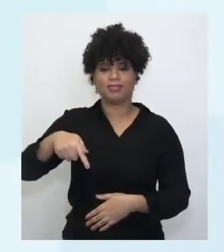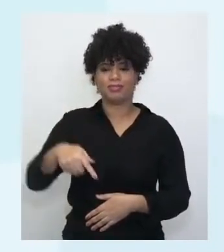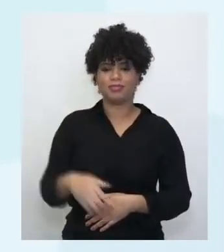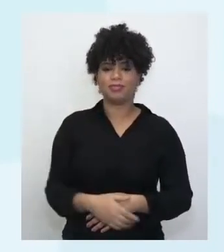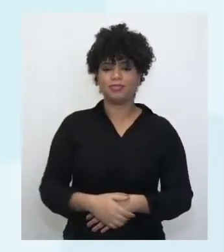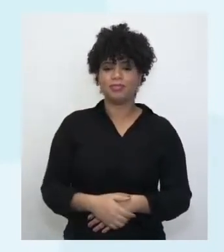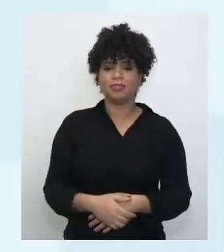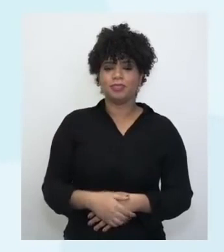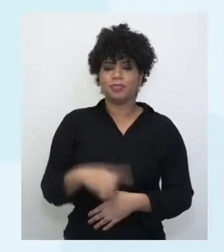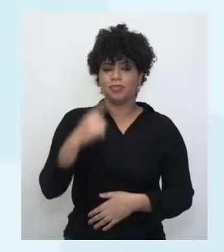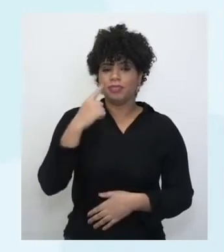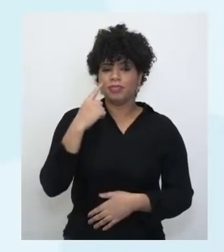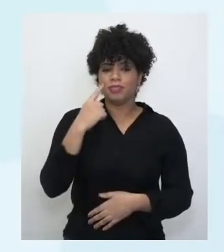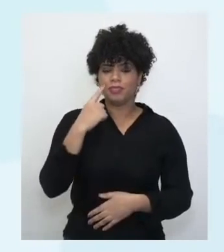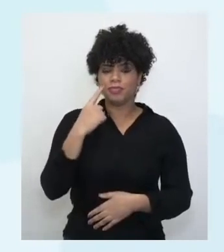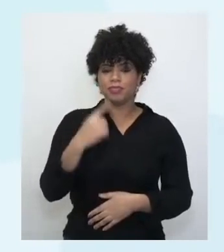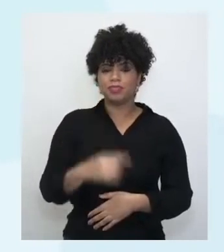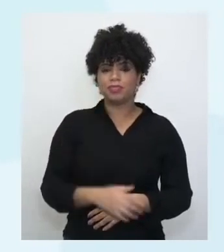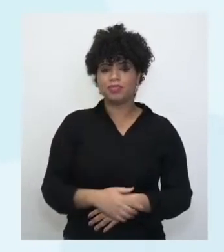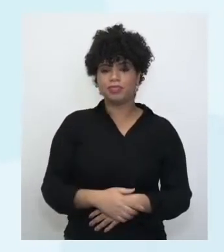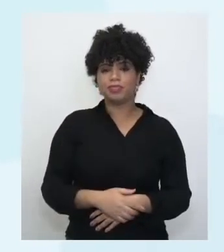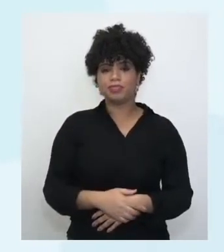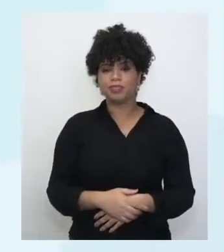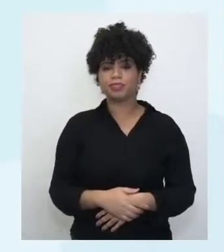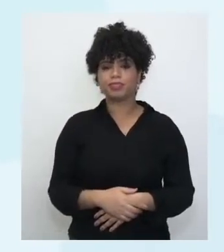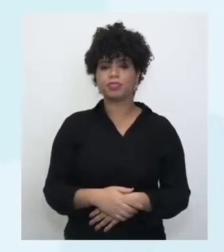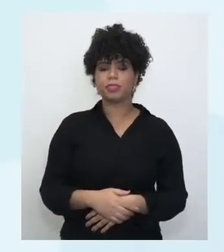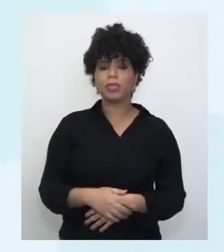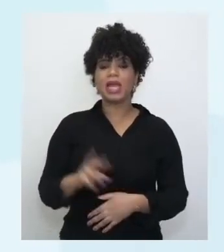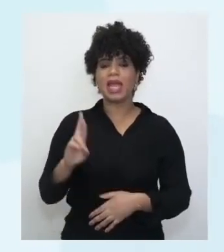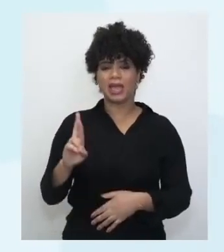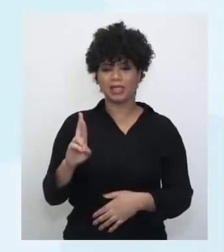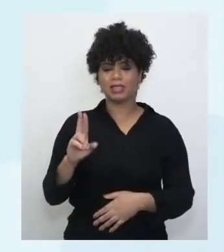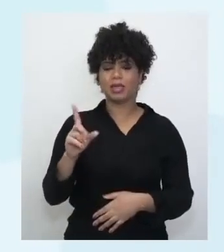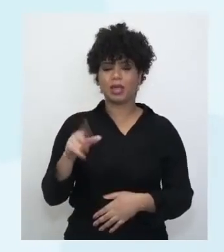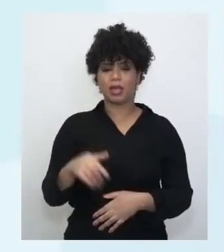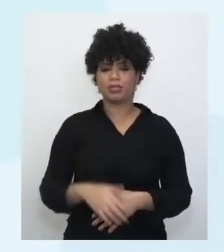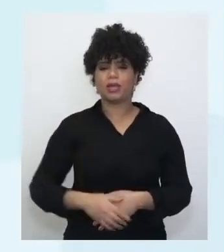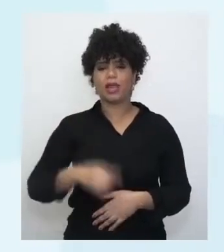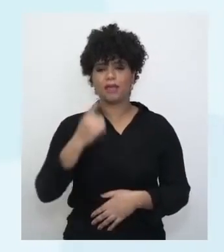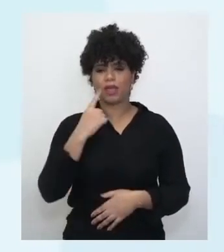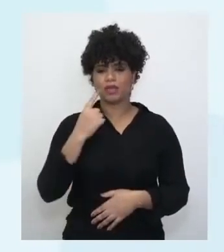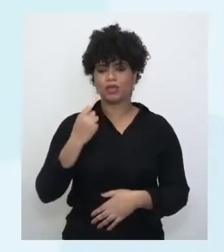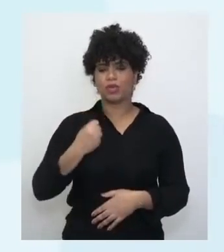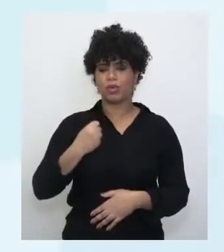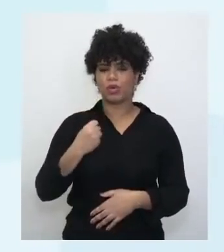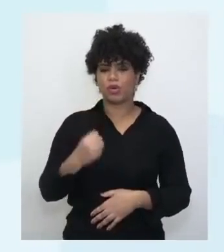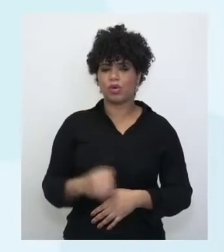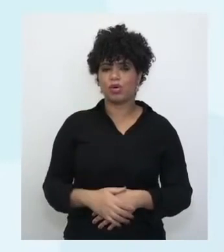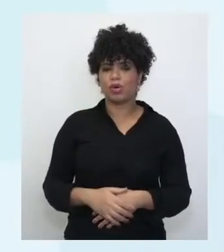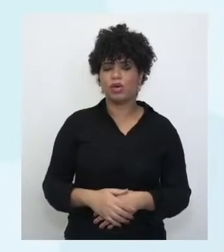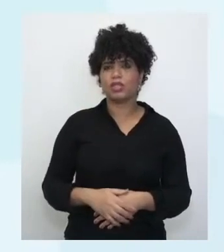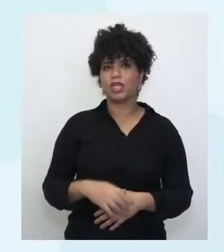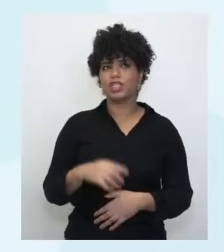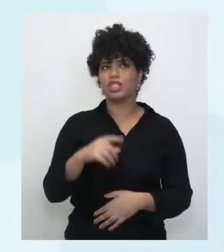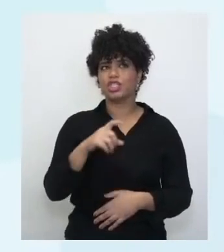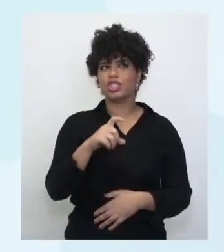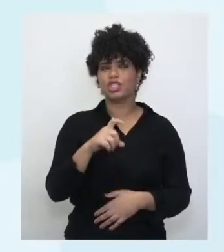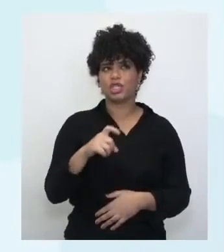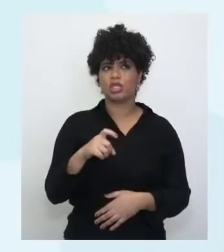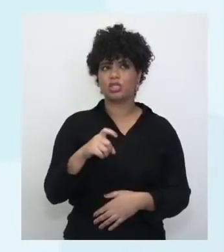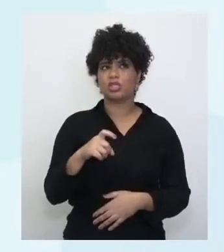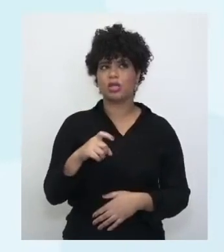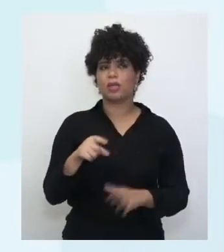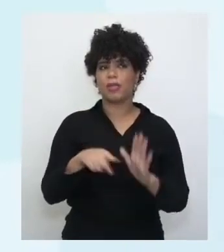aqui em cima do primeiro gráfico, y igual a 2. Ah, então se eu pegar um ponto x, ó, vem cá, x vale menos 2, meu y